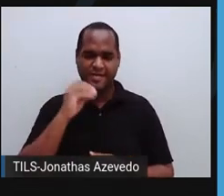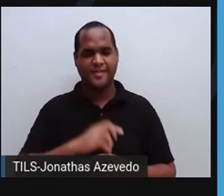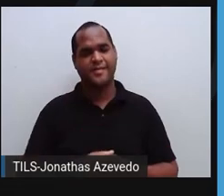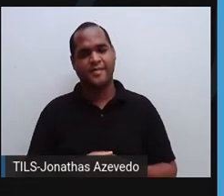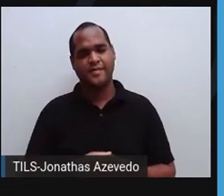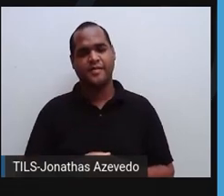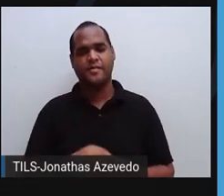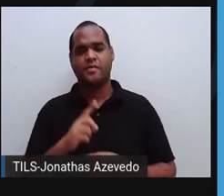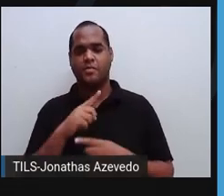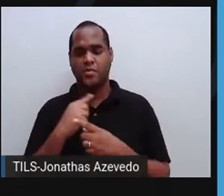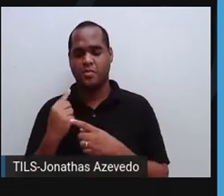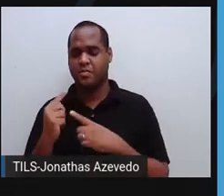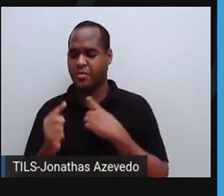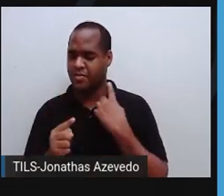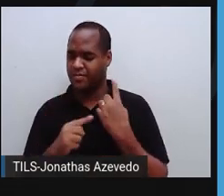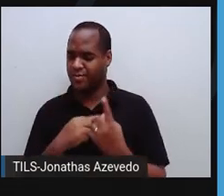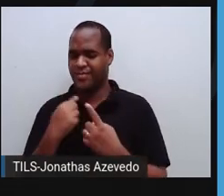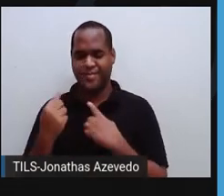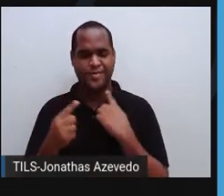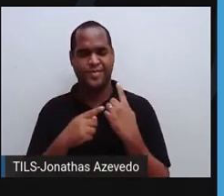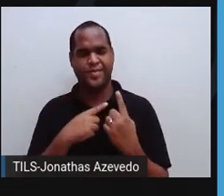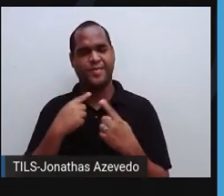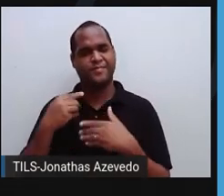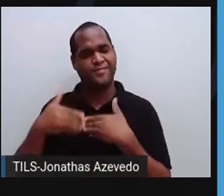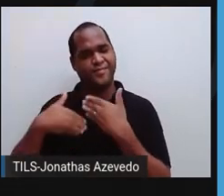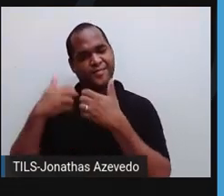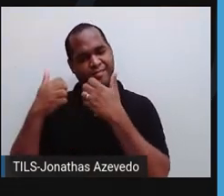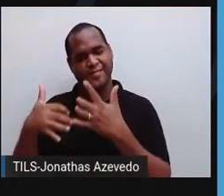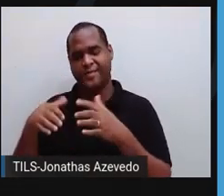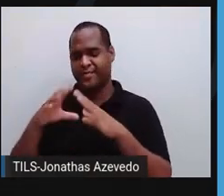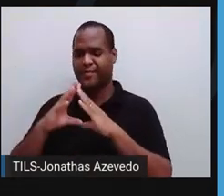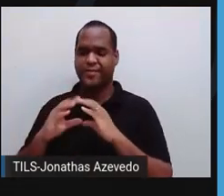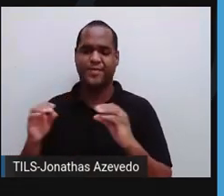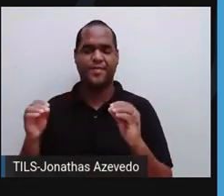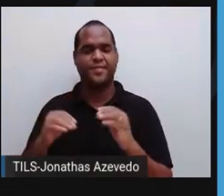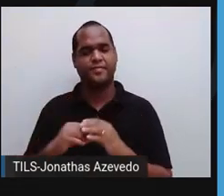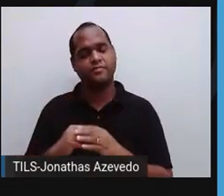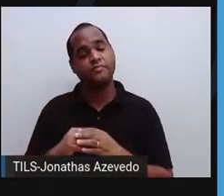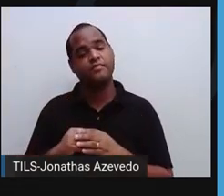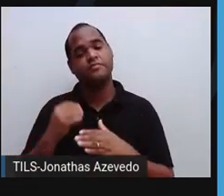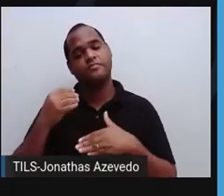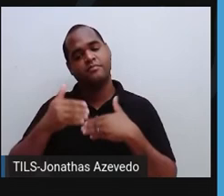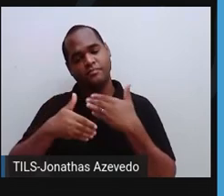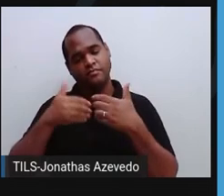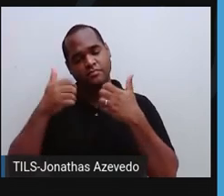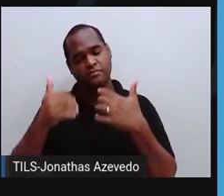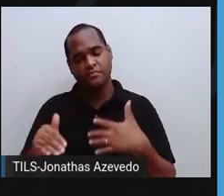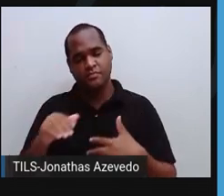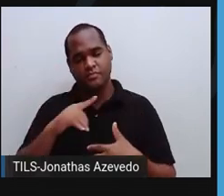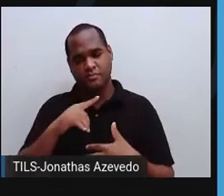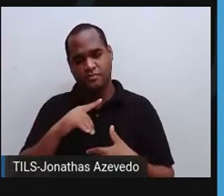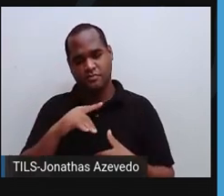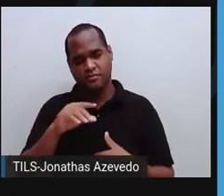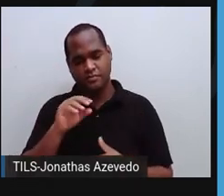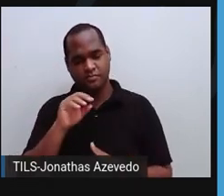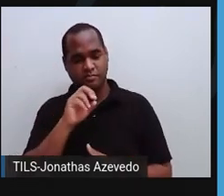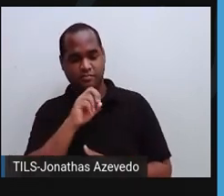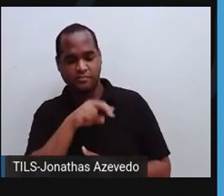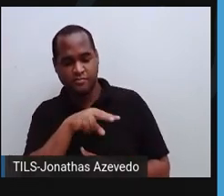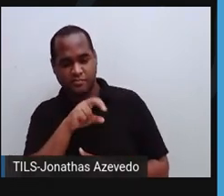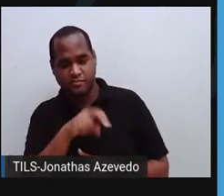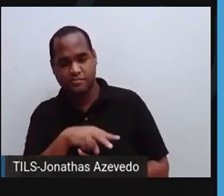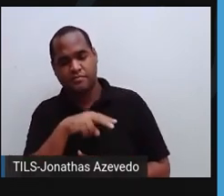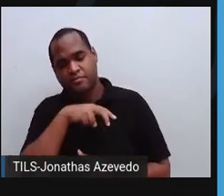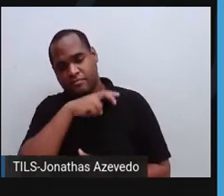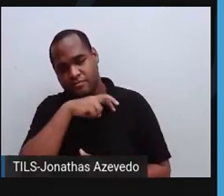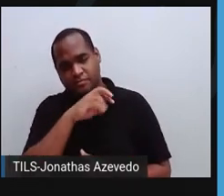morrendo, morrendo, não geravam descendentes e eram eliminadas. Então, depois de um tempo, só a quantidade que existia ali, qual era a variedade que